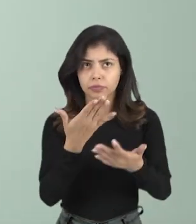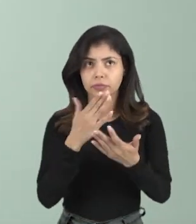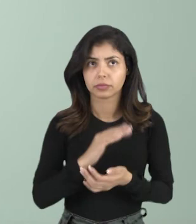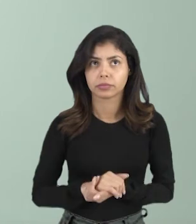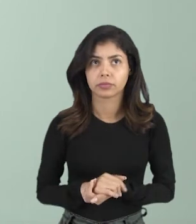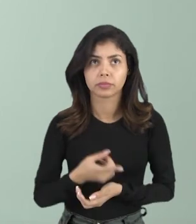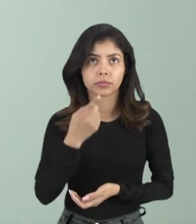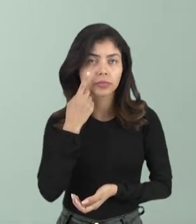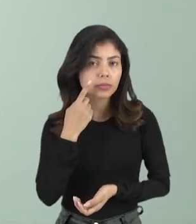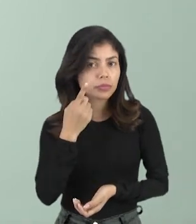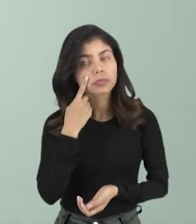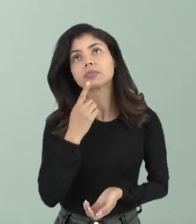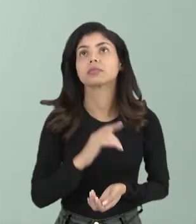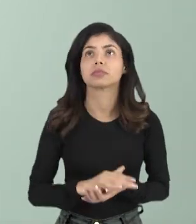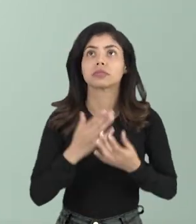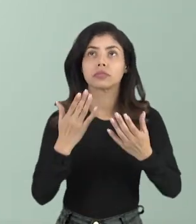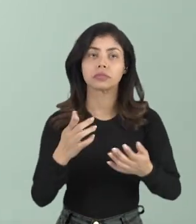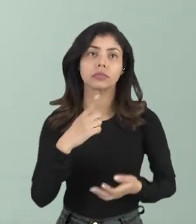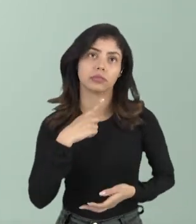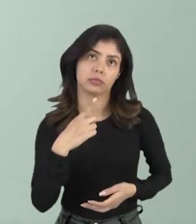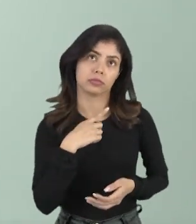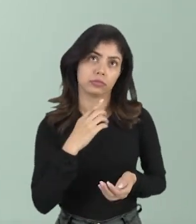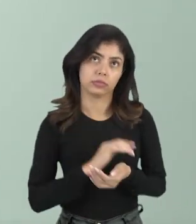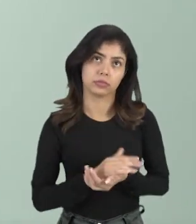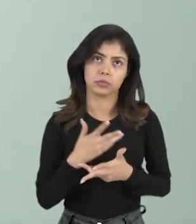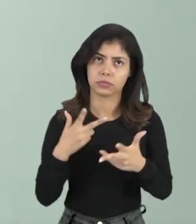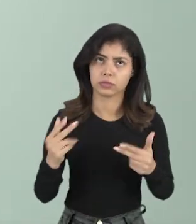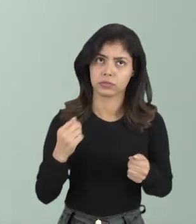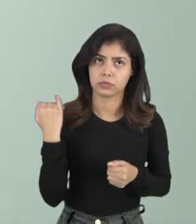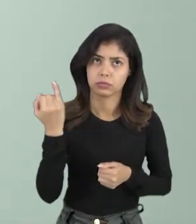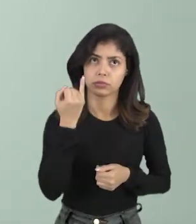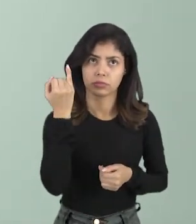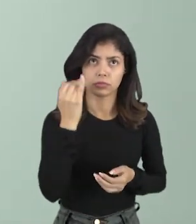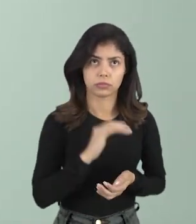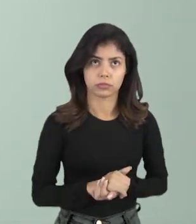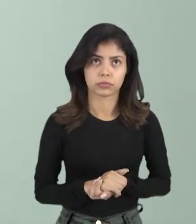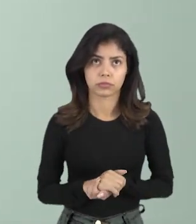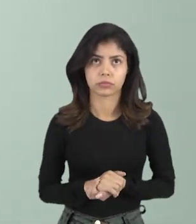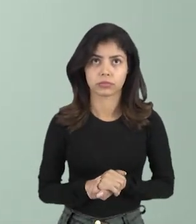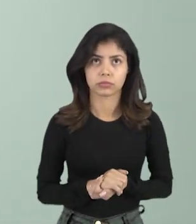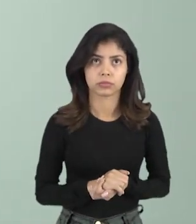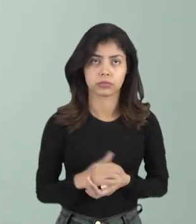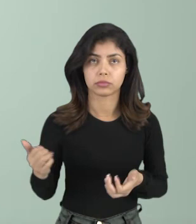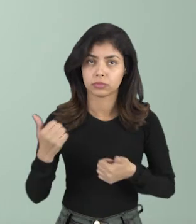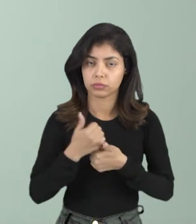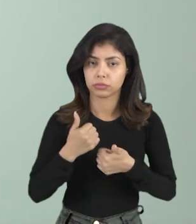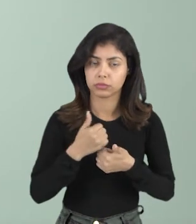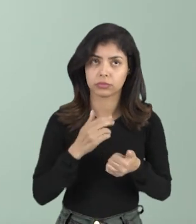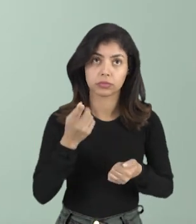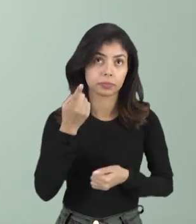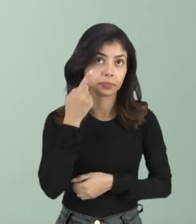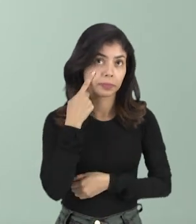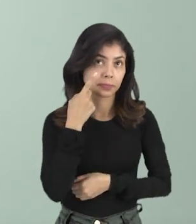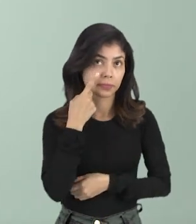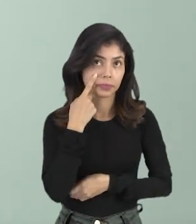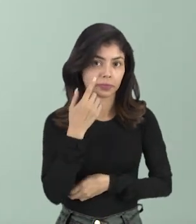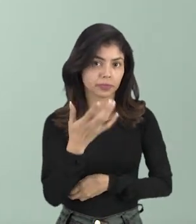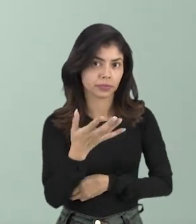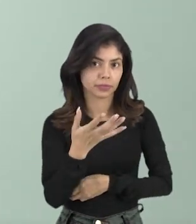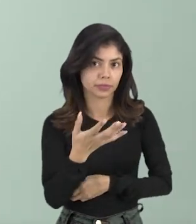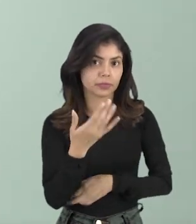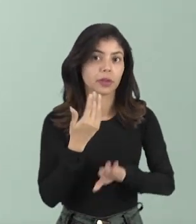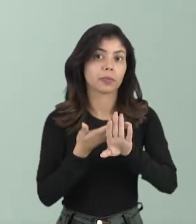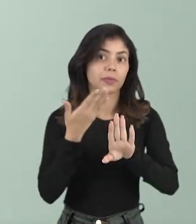fotografia? Observem que aí a gente tem uma coisa muito importante, que é a subjetividade e o olhar de quem está